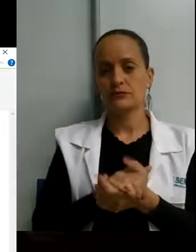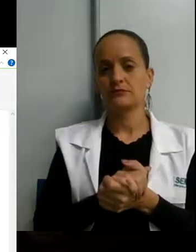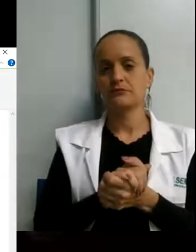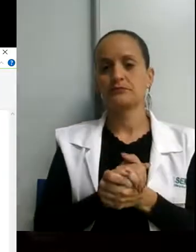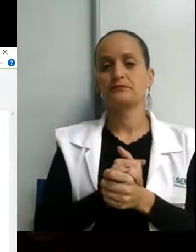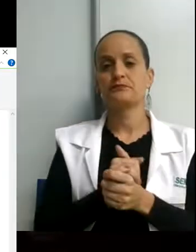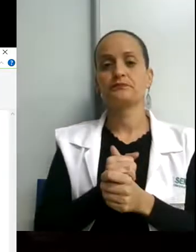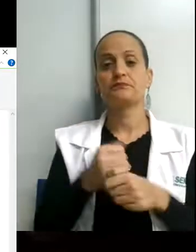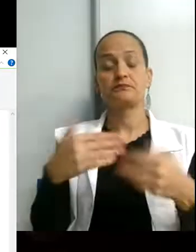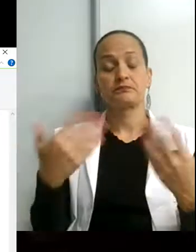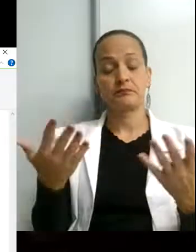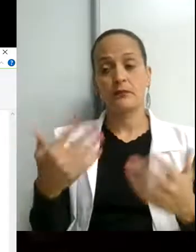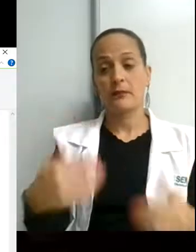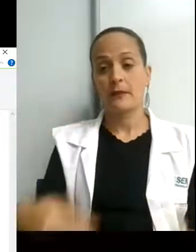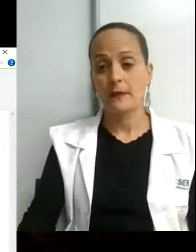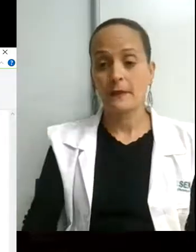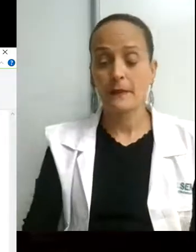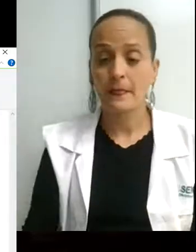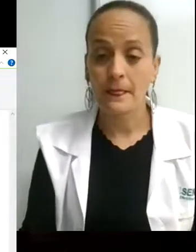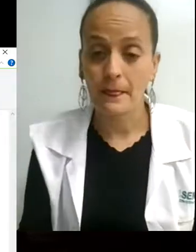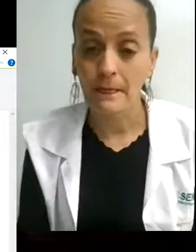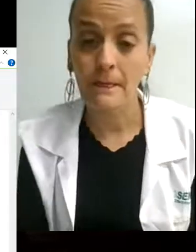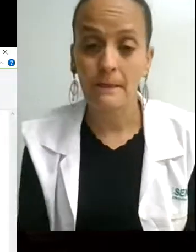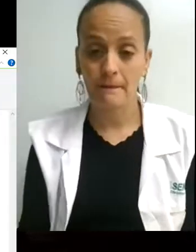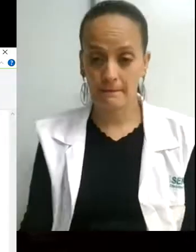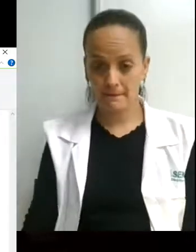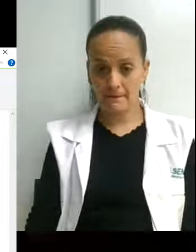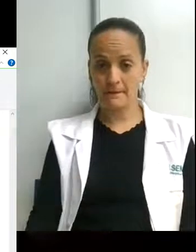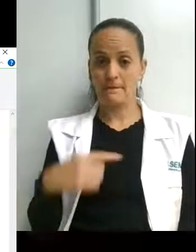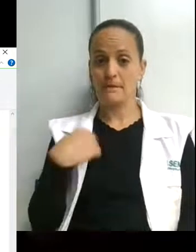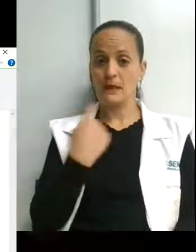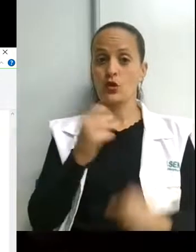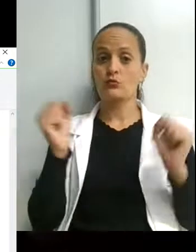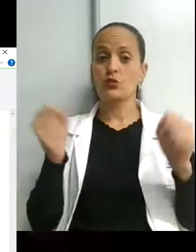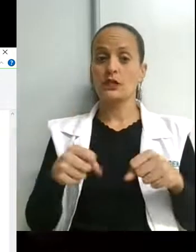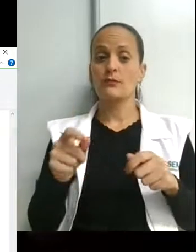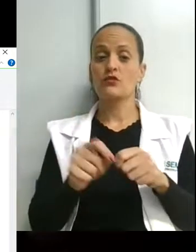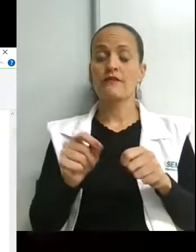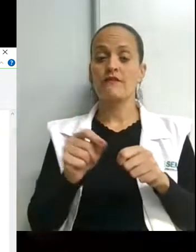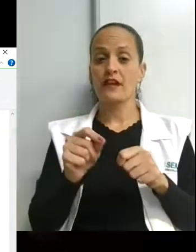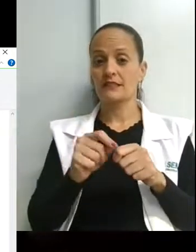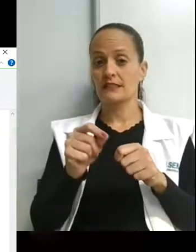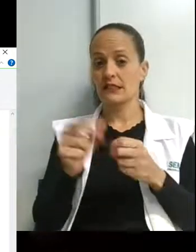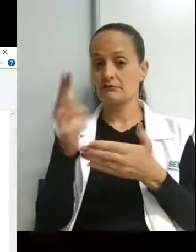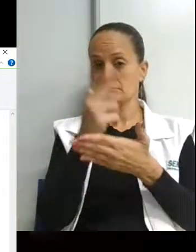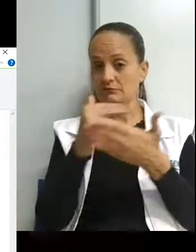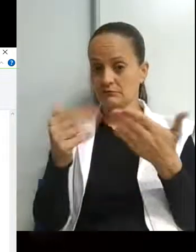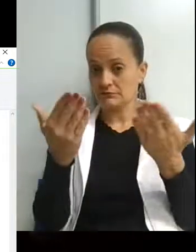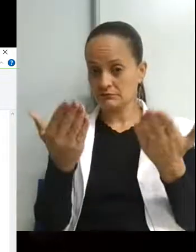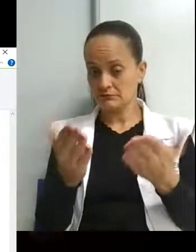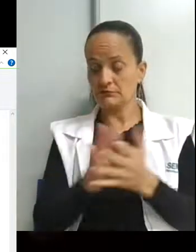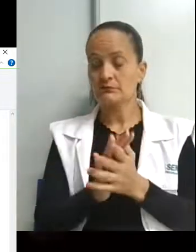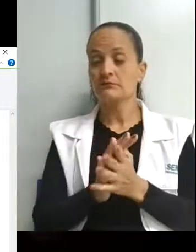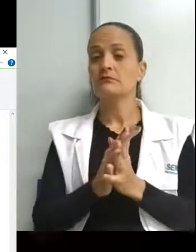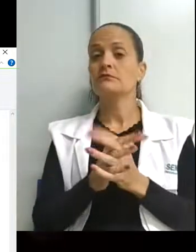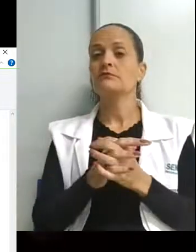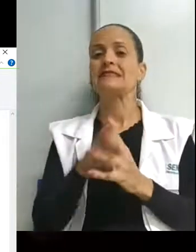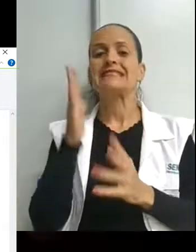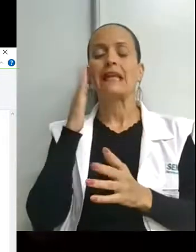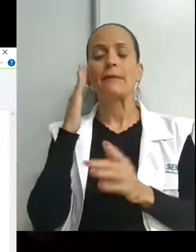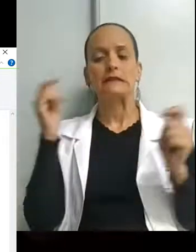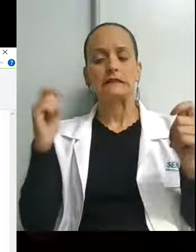Então, para a gente poder fazer essa análise, né, se esse circuito pode ser conectado aqui, sim ou não, a